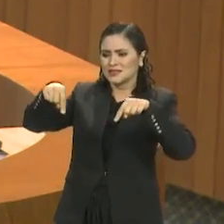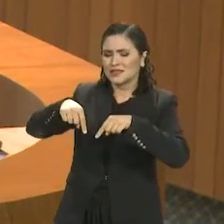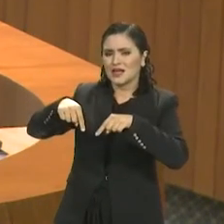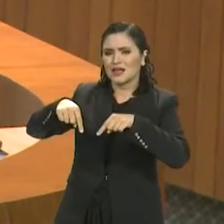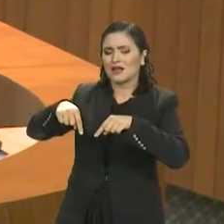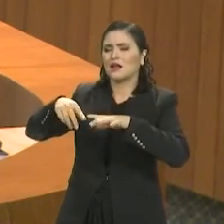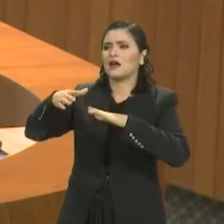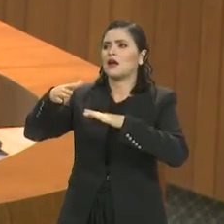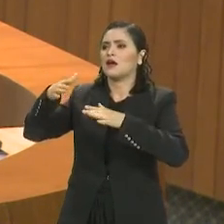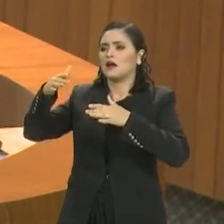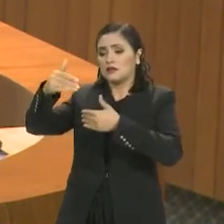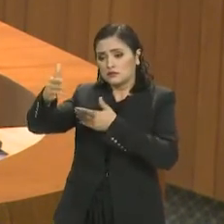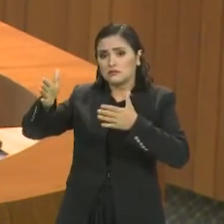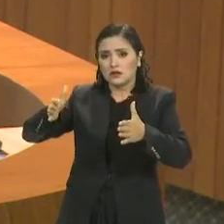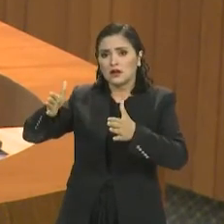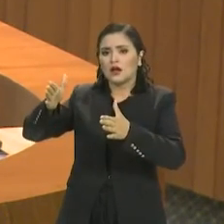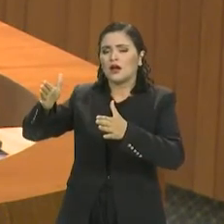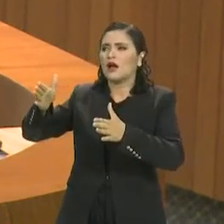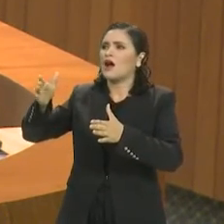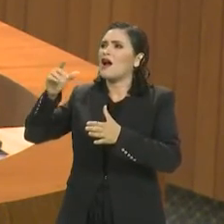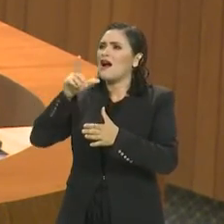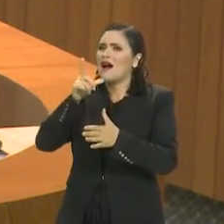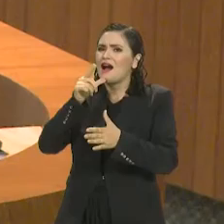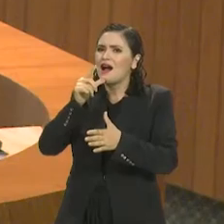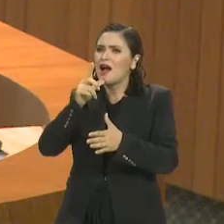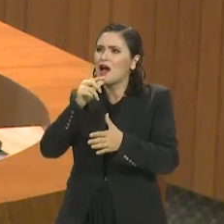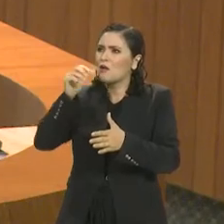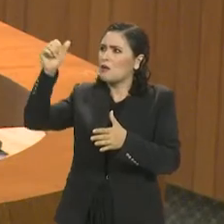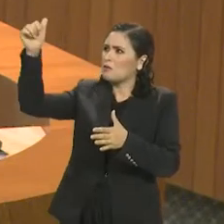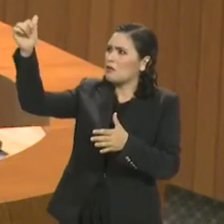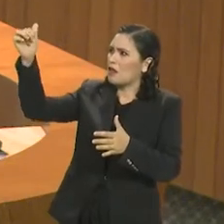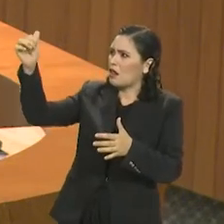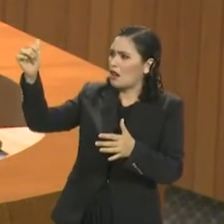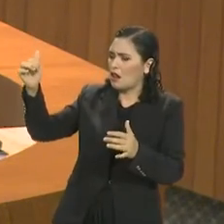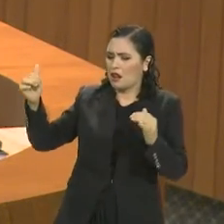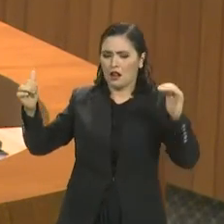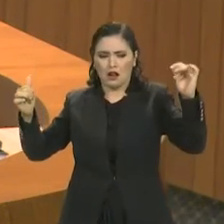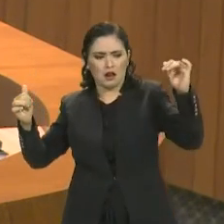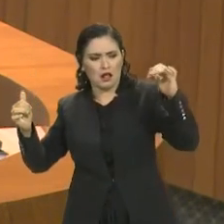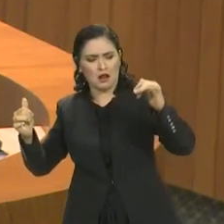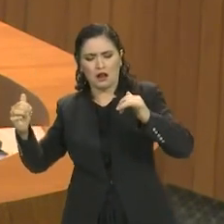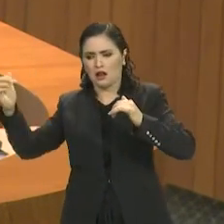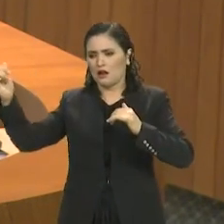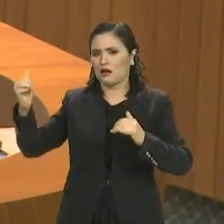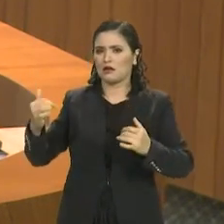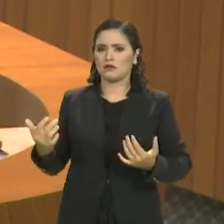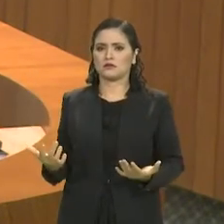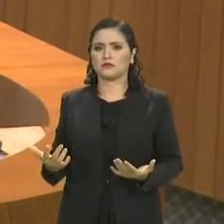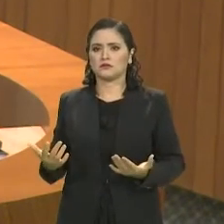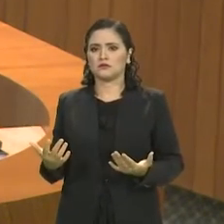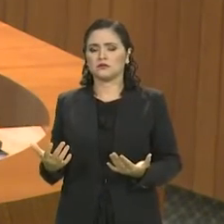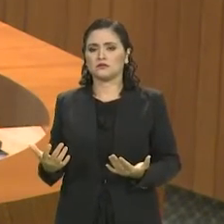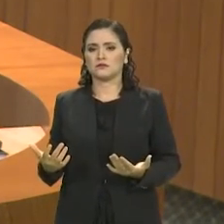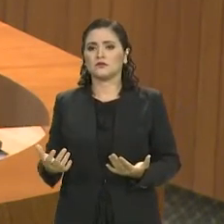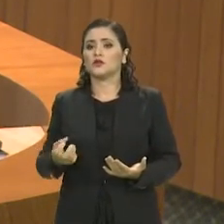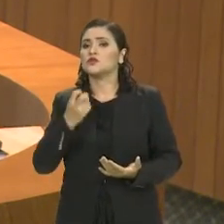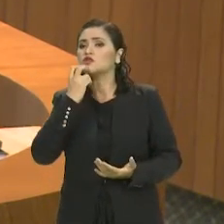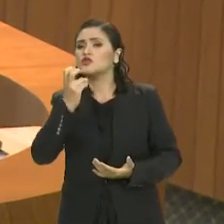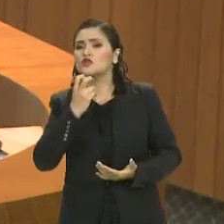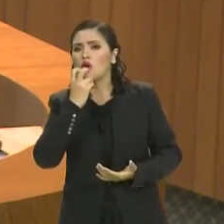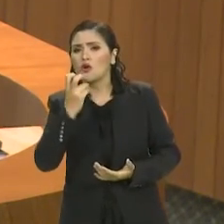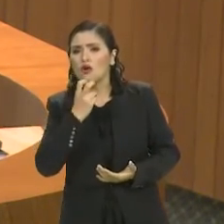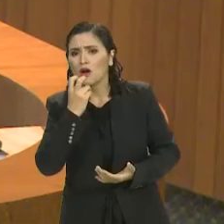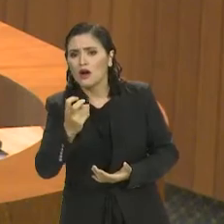está comprometida. Os socorrões estão ruins, a situação de falta de remédio, de dipirona, é grave. Então, tem